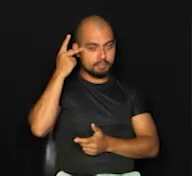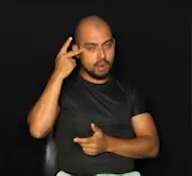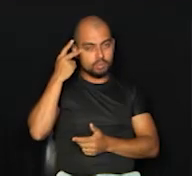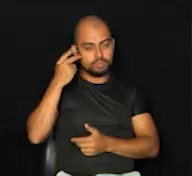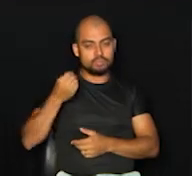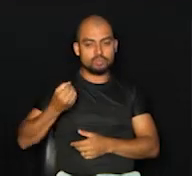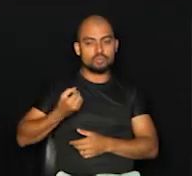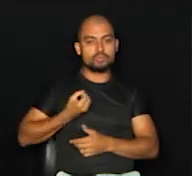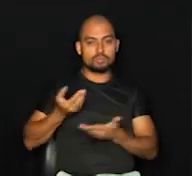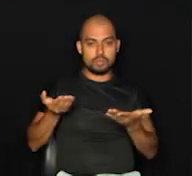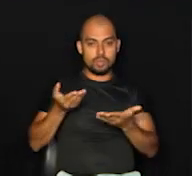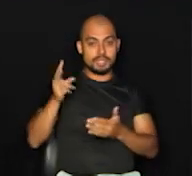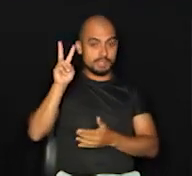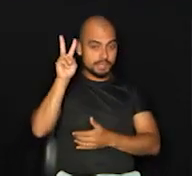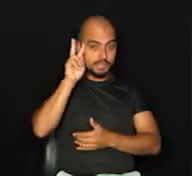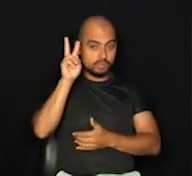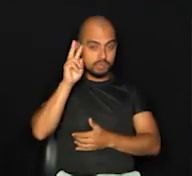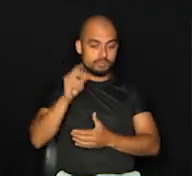desta segunda-feira: